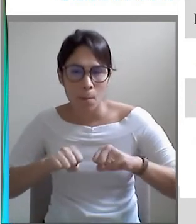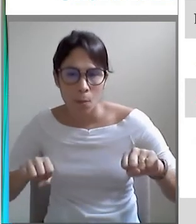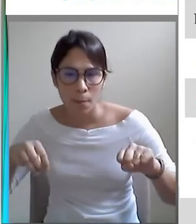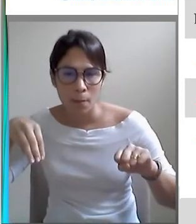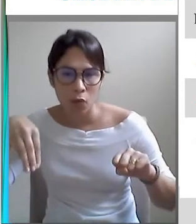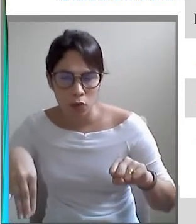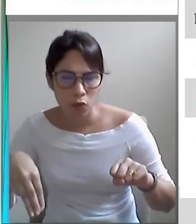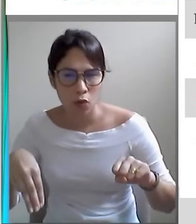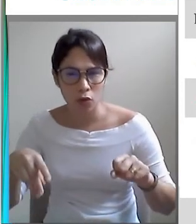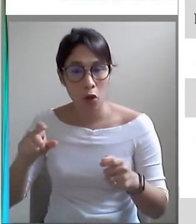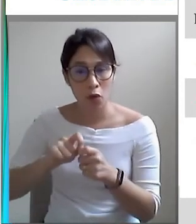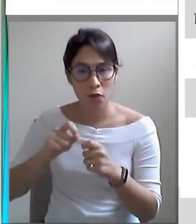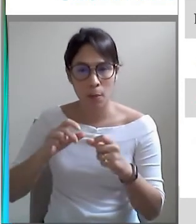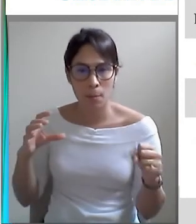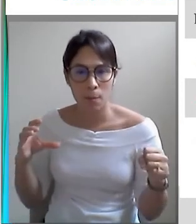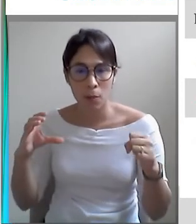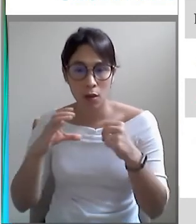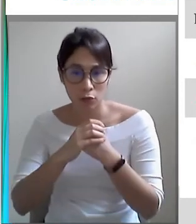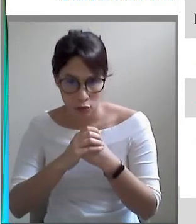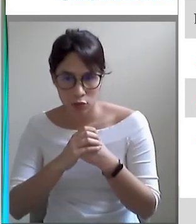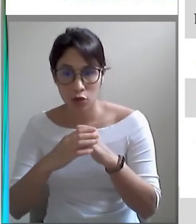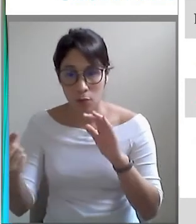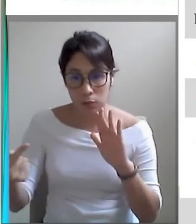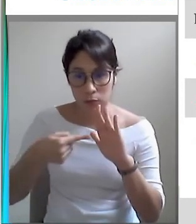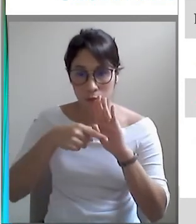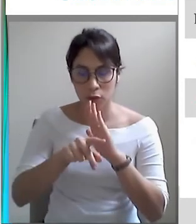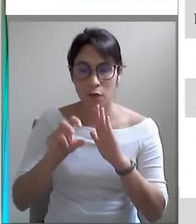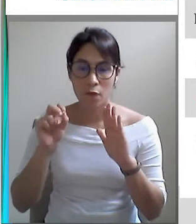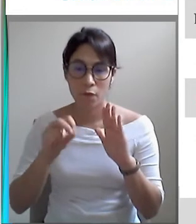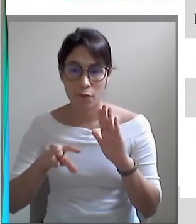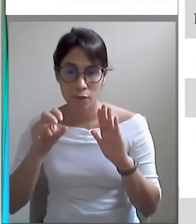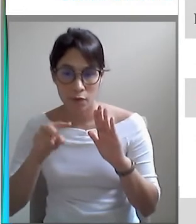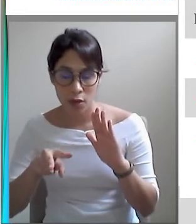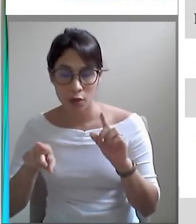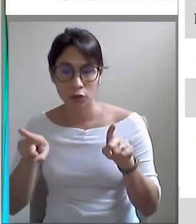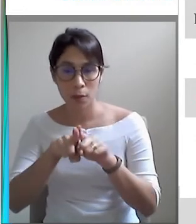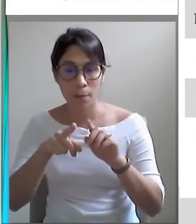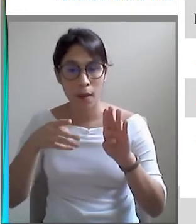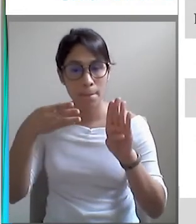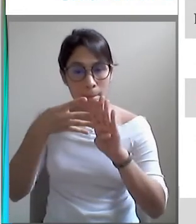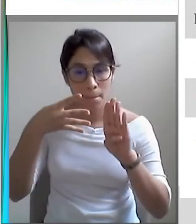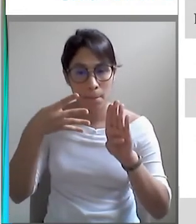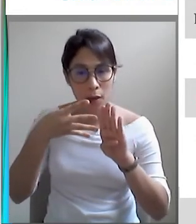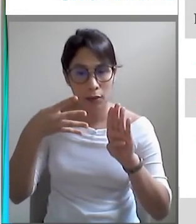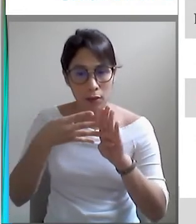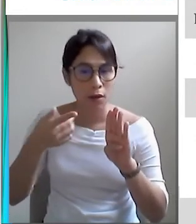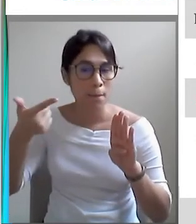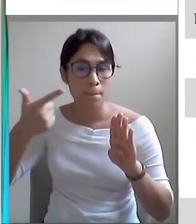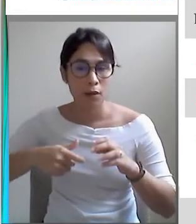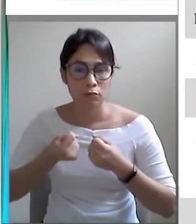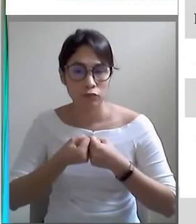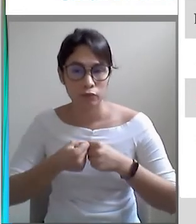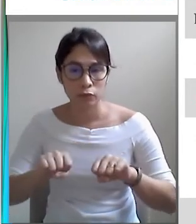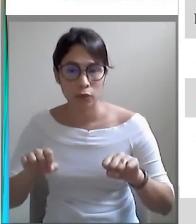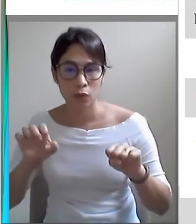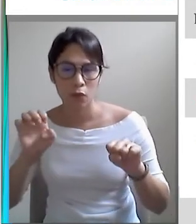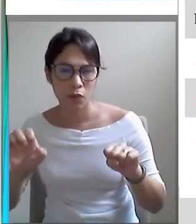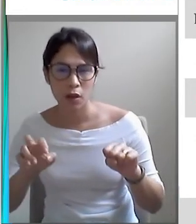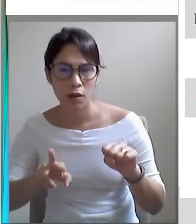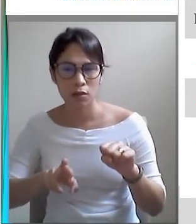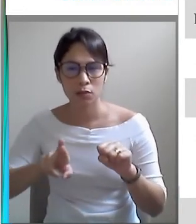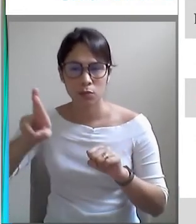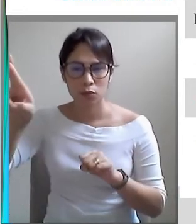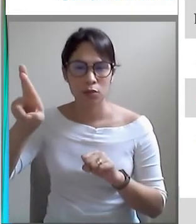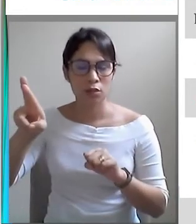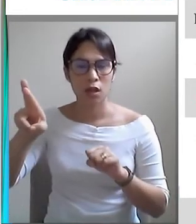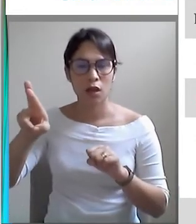de monócito, que atuam na fagocitose, em processos virais e bacterianos, os eosinófilos, que são